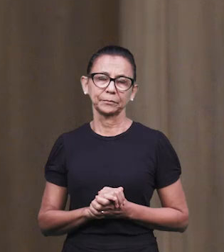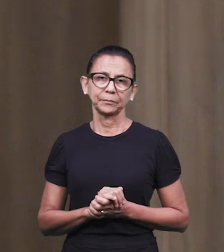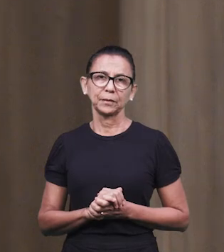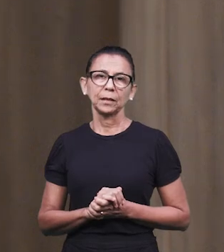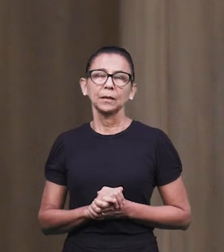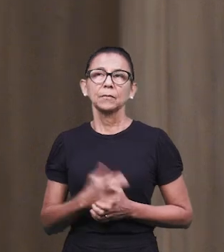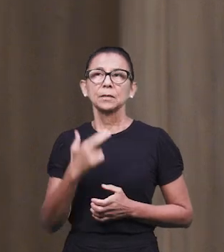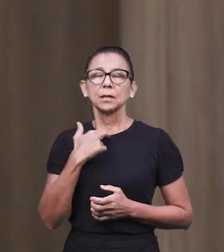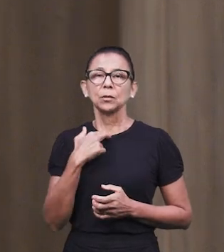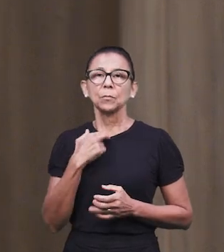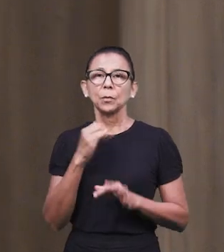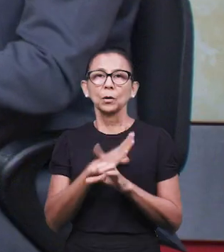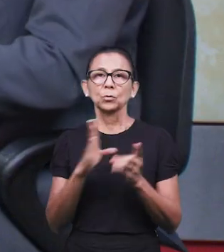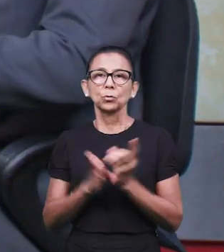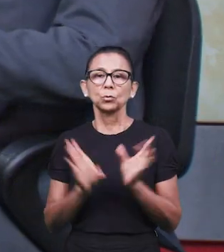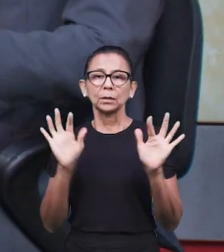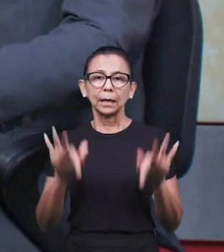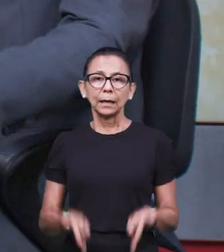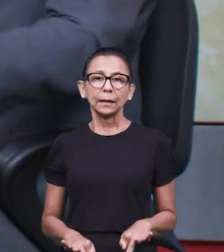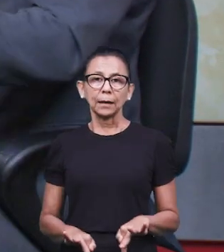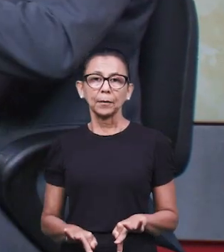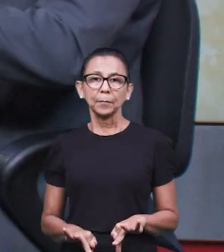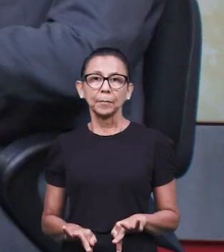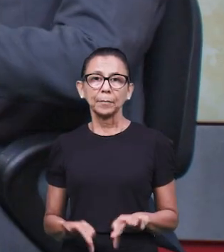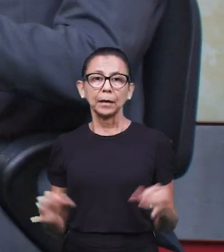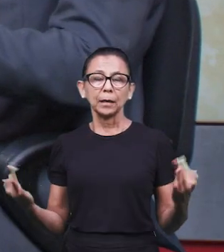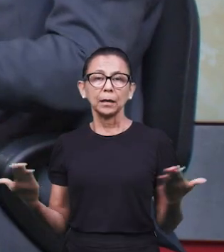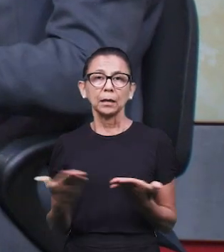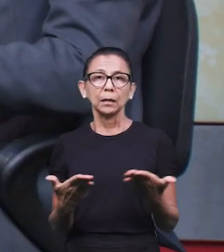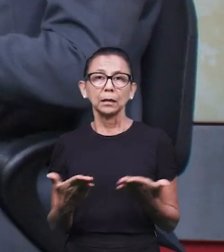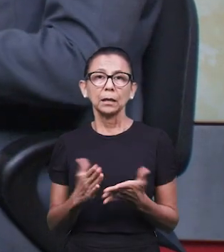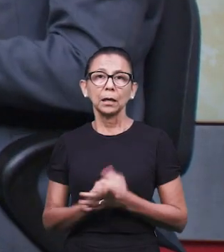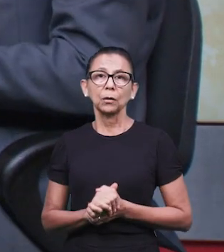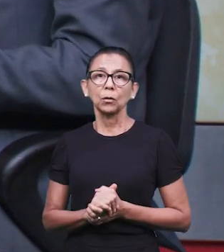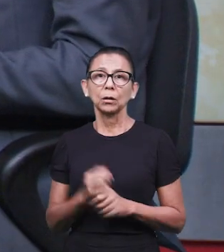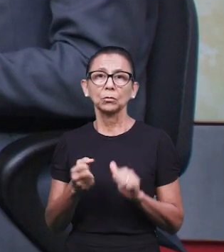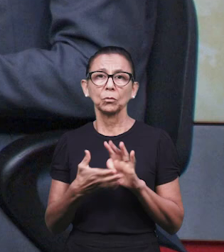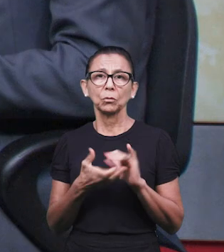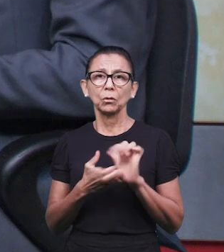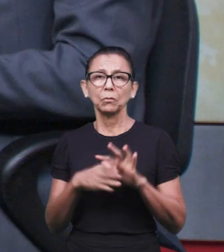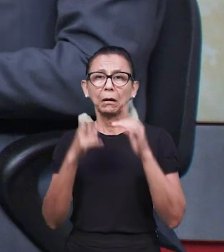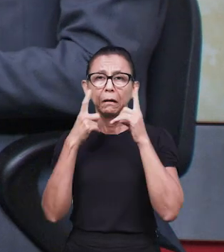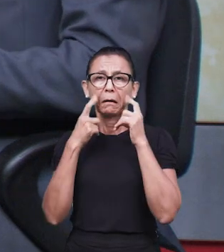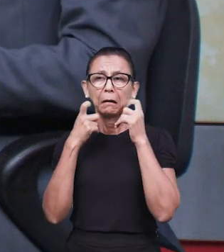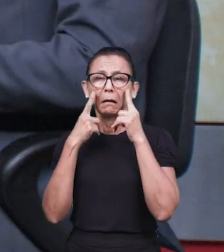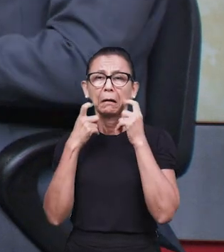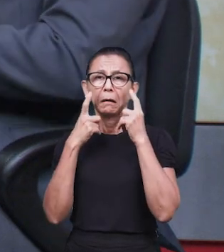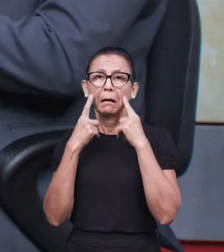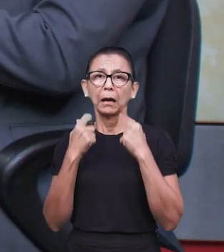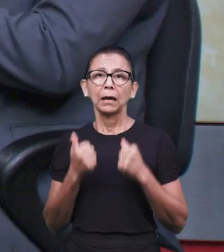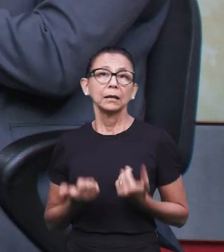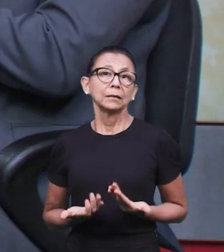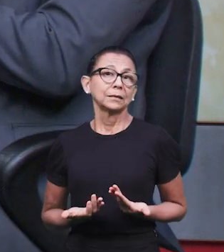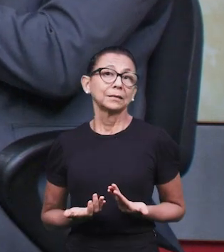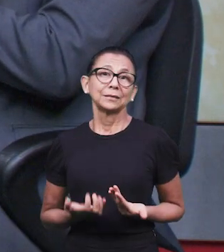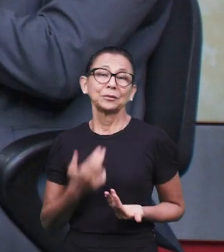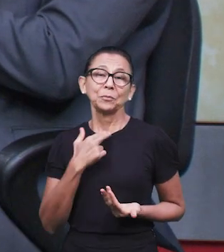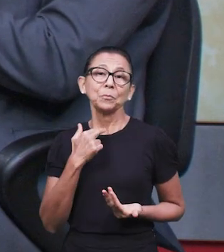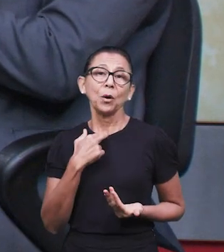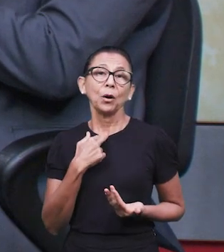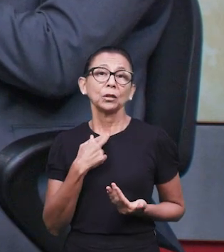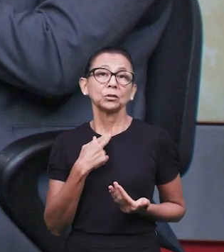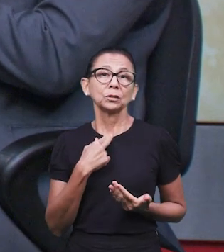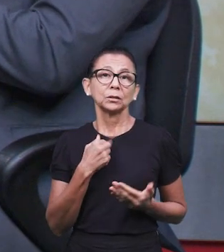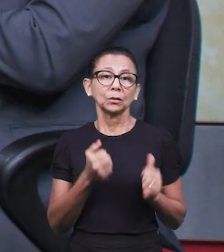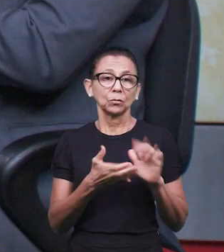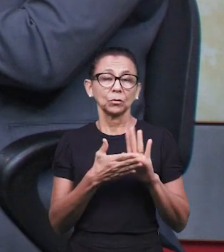louvor de contrição. Quer dizer, isso. O culto agora acabou, sabendo, os senhores vão chorar agora, vamos contar a contrição, não. Né? Então é entender que cada